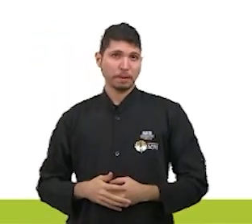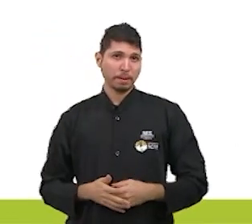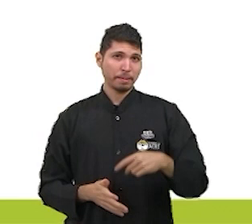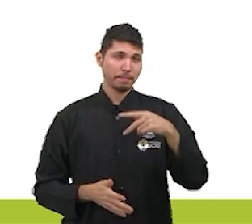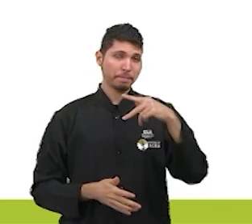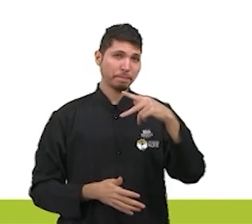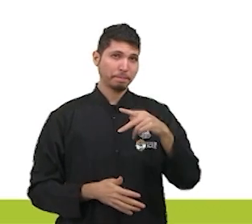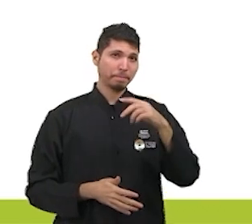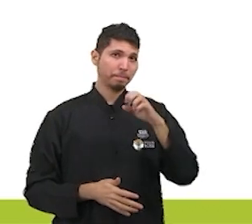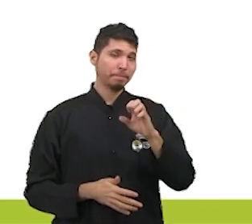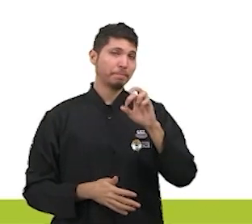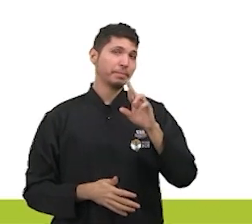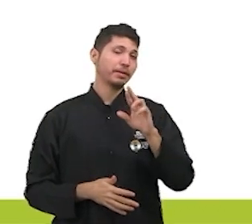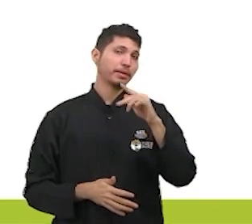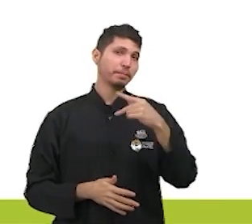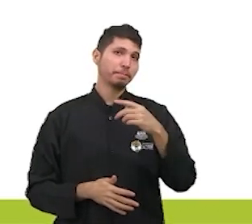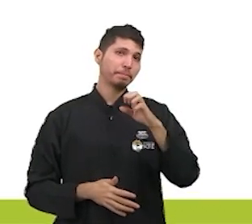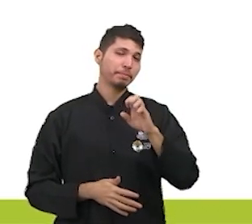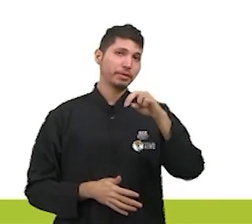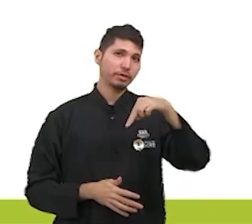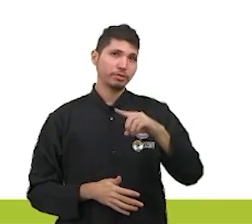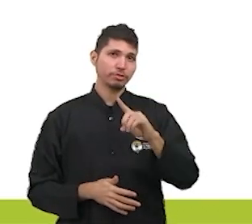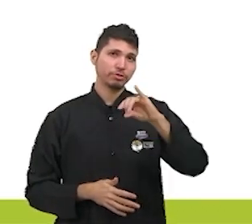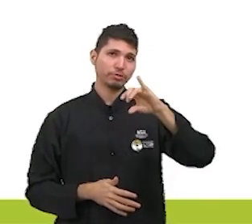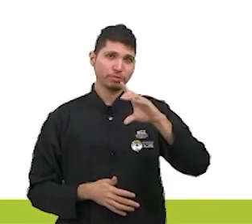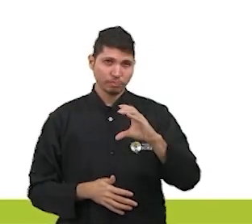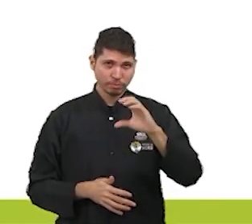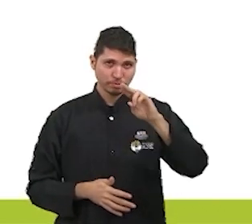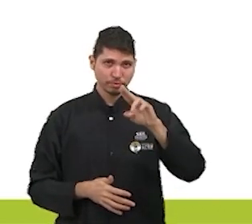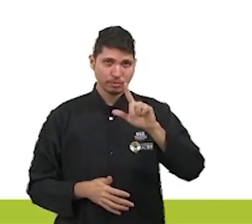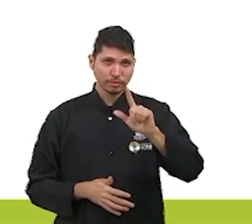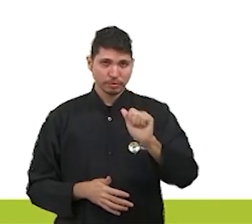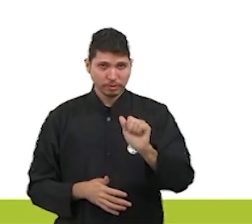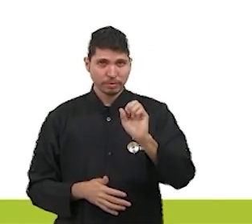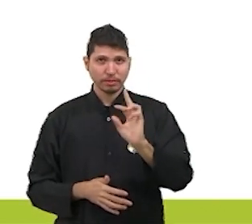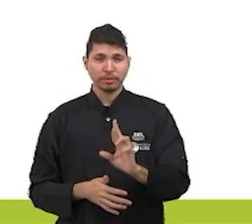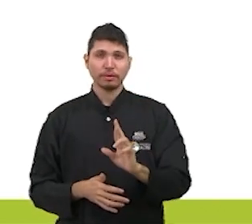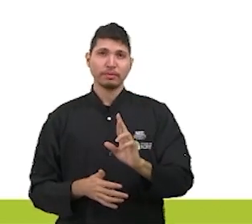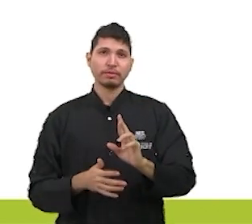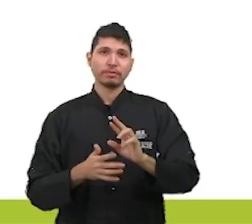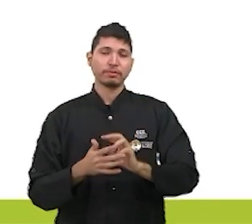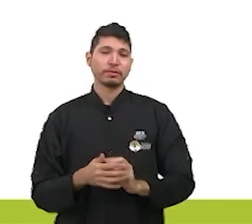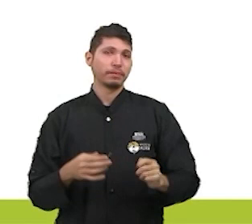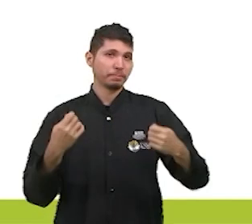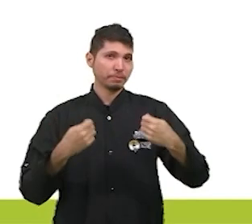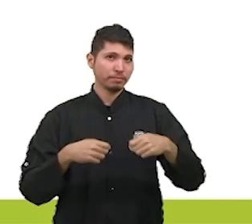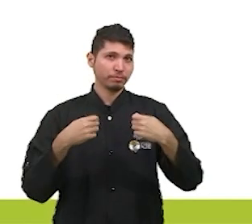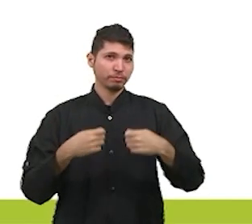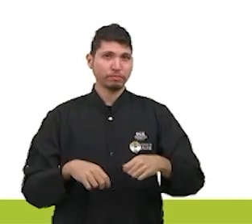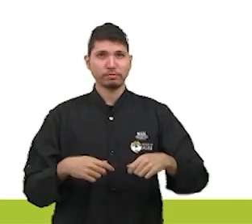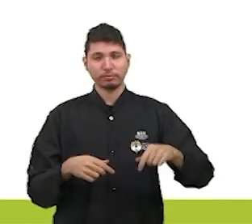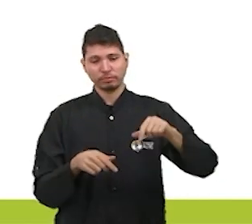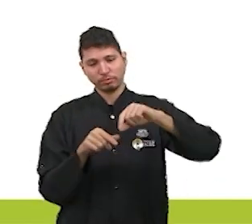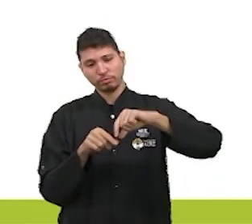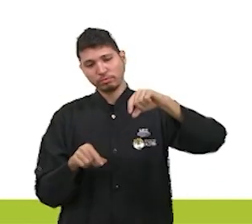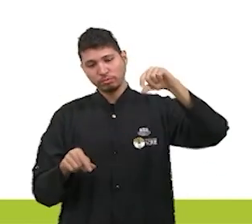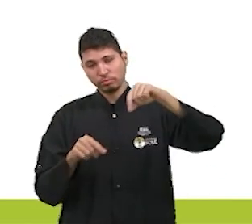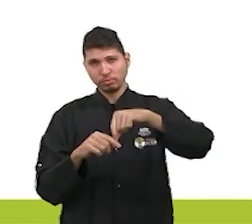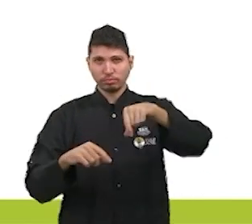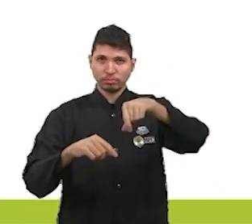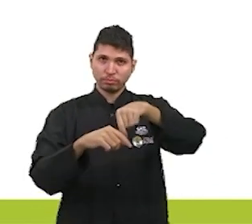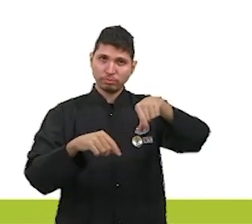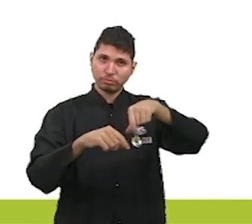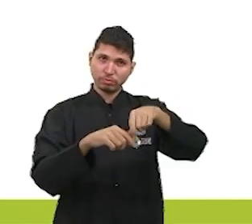perpendicularmente, depois a gente vai discutir isso aqui, tá bom? Ao plano do chão. Para economizar, ele utilizará mangueiras de iluminação aproveitadas de